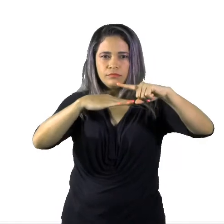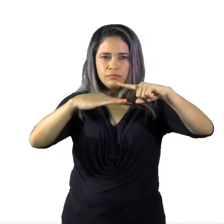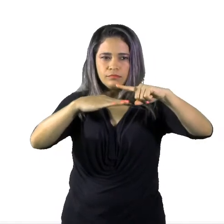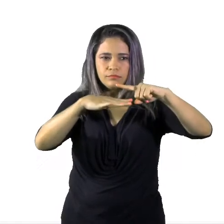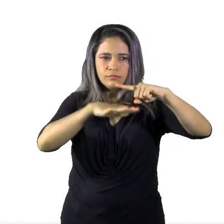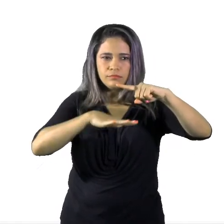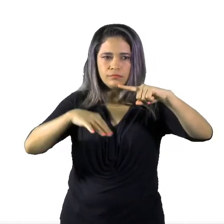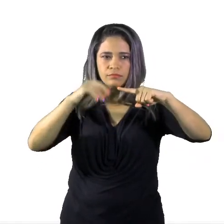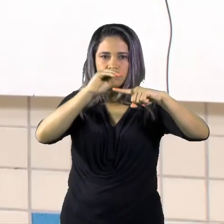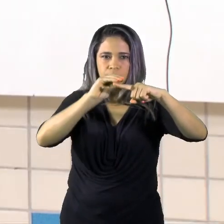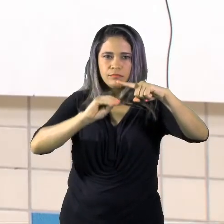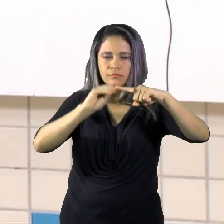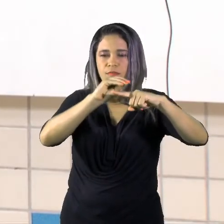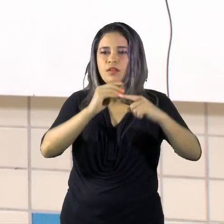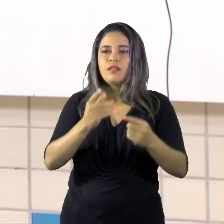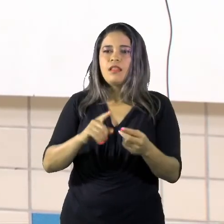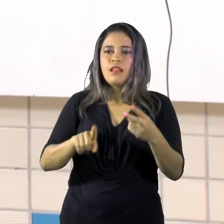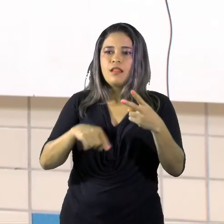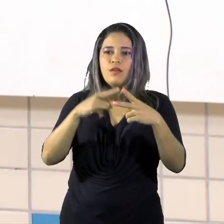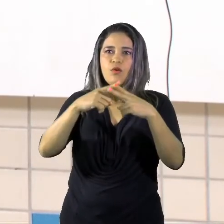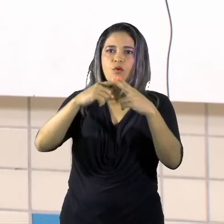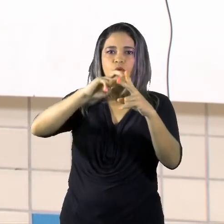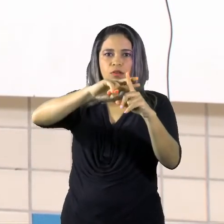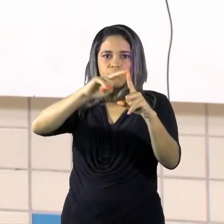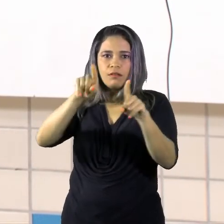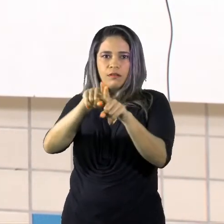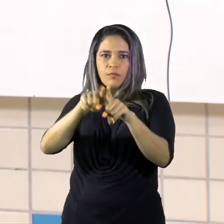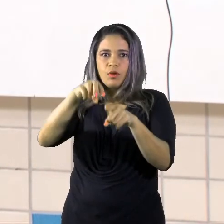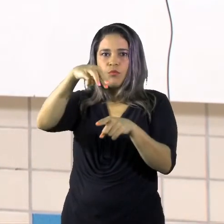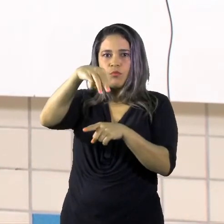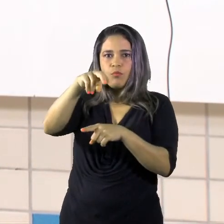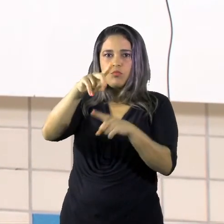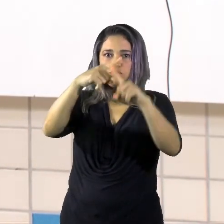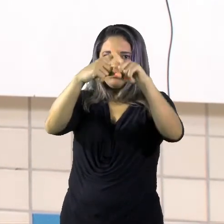o dobro, triplo de algo.